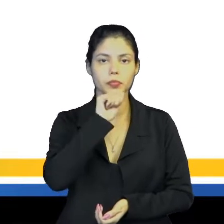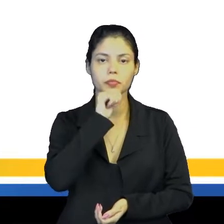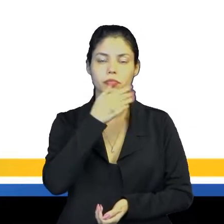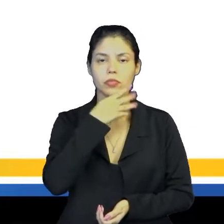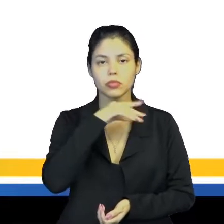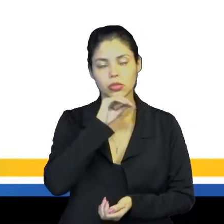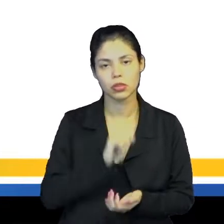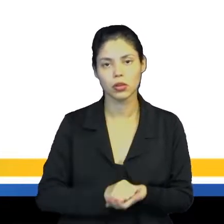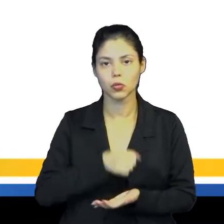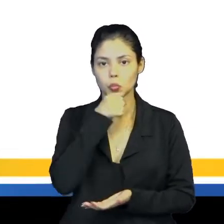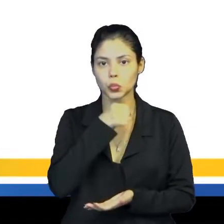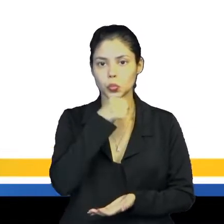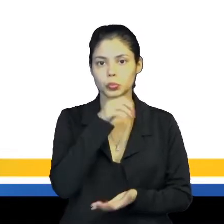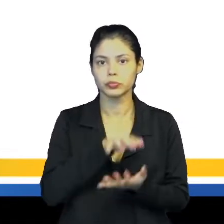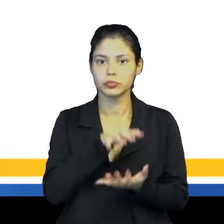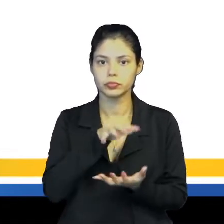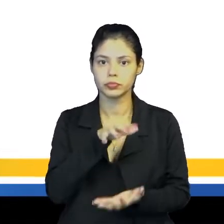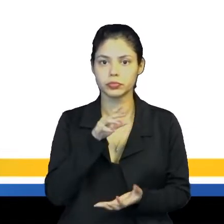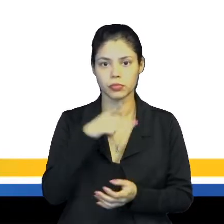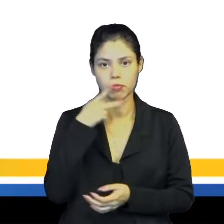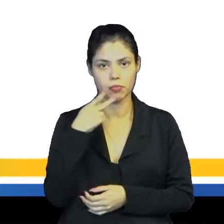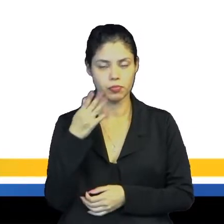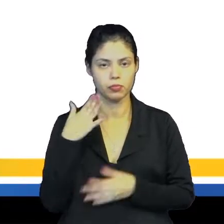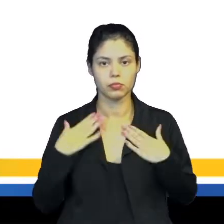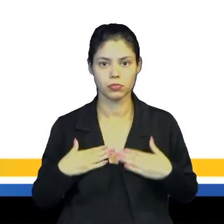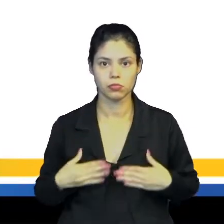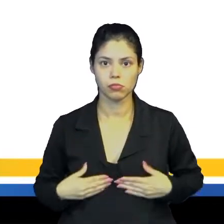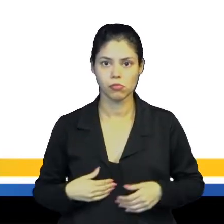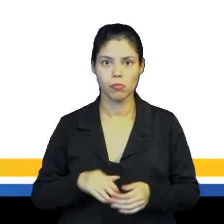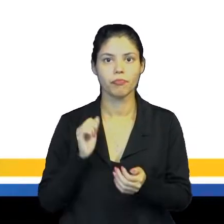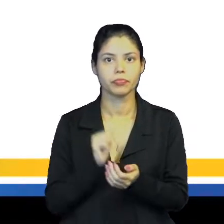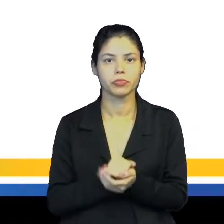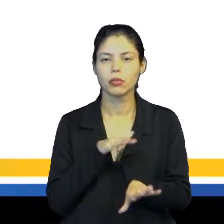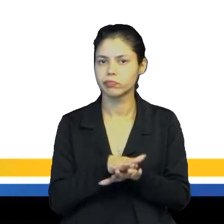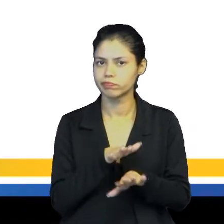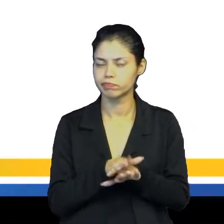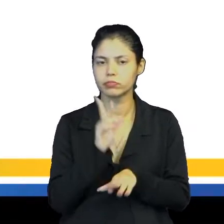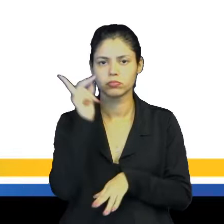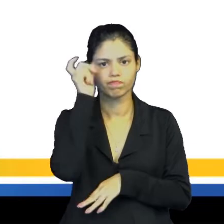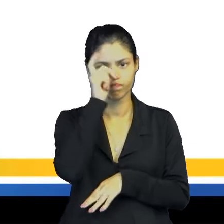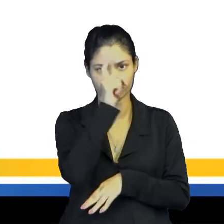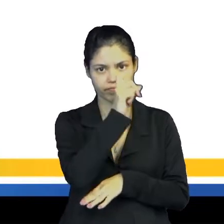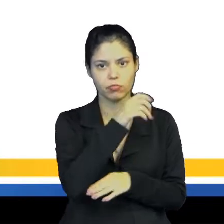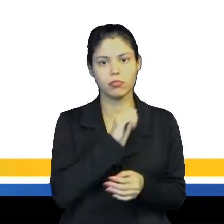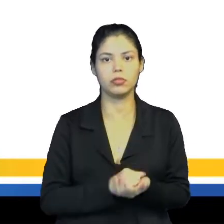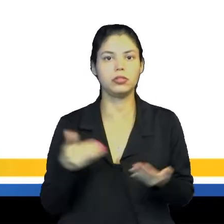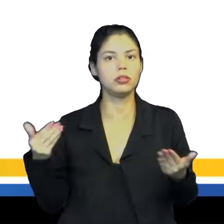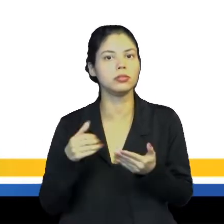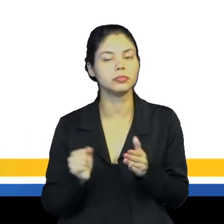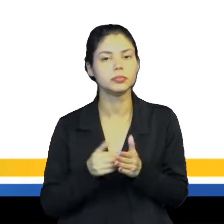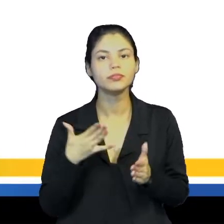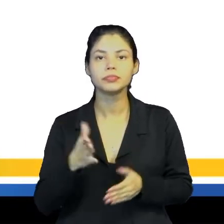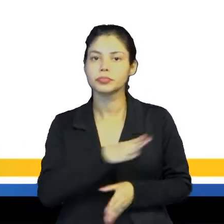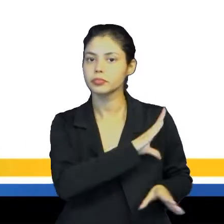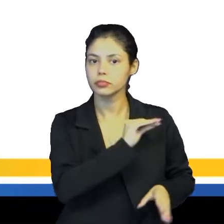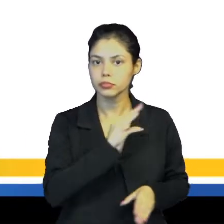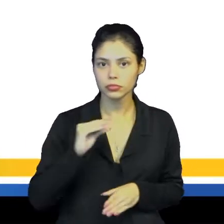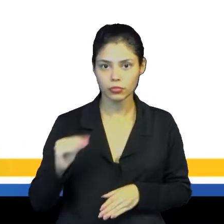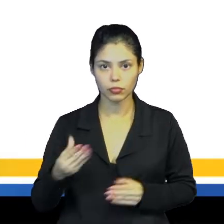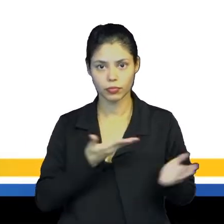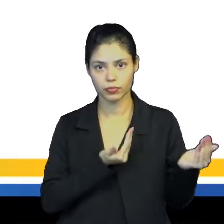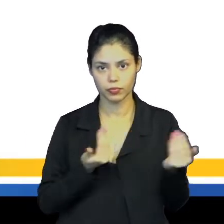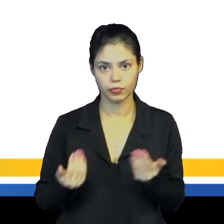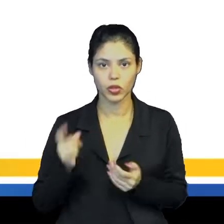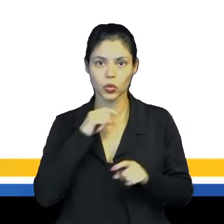avós contando que falar sobre o próprio corpo e sobre o sexo antigamente era muito difícil. Muitas vezes os jovens só conseguiram